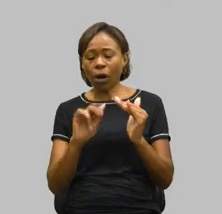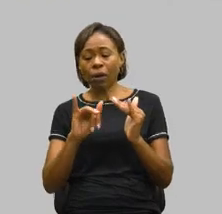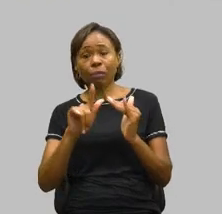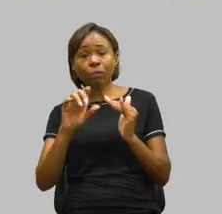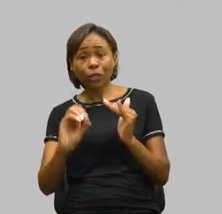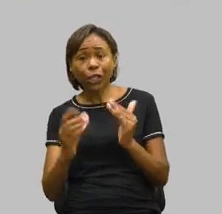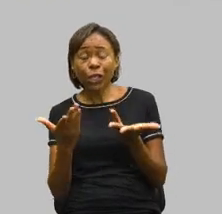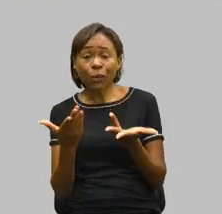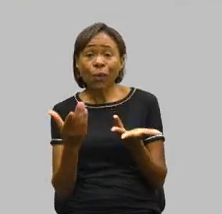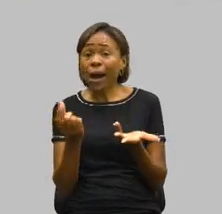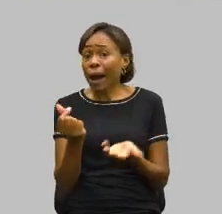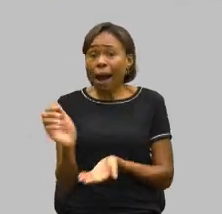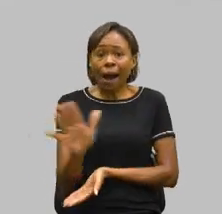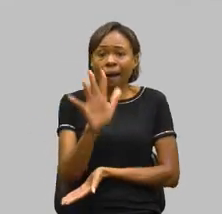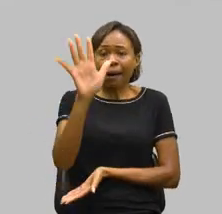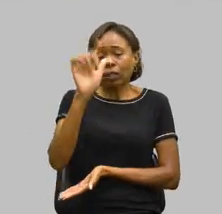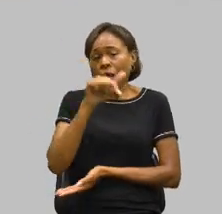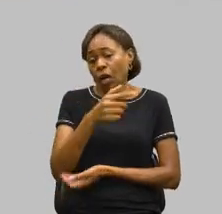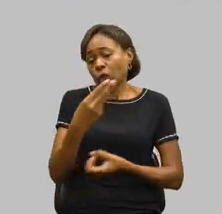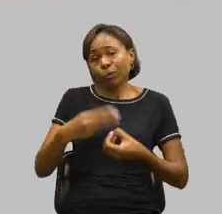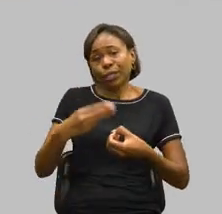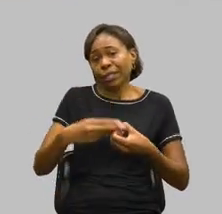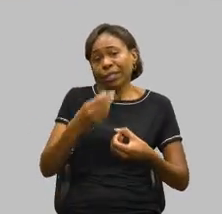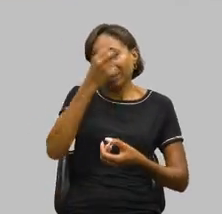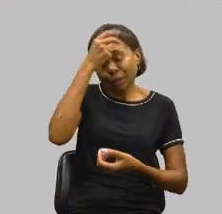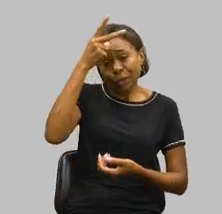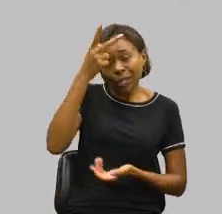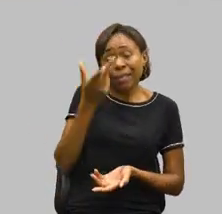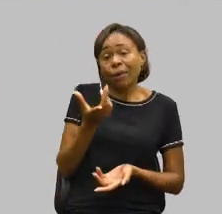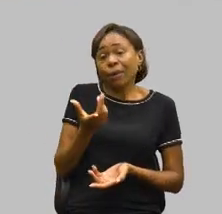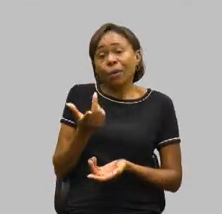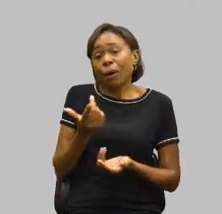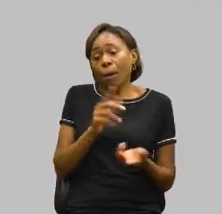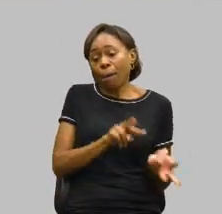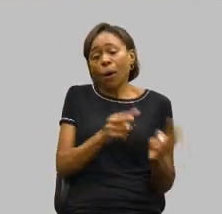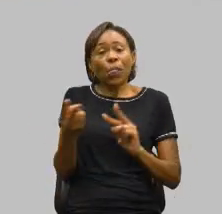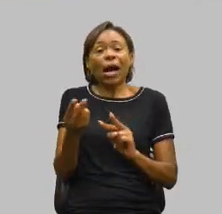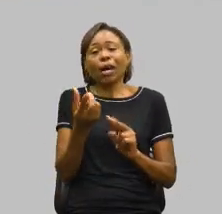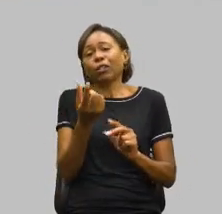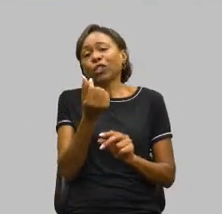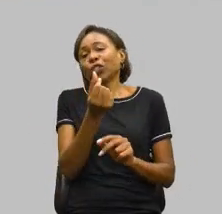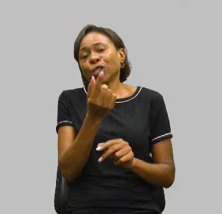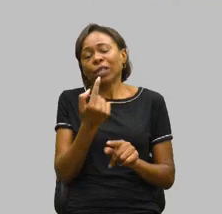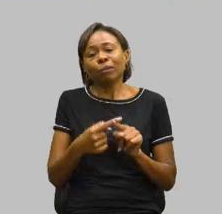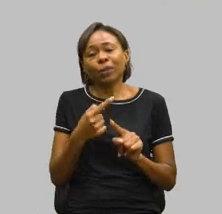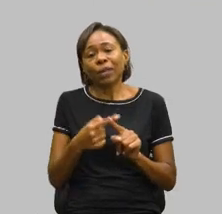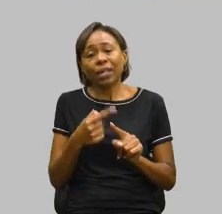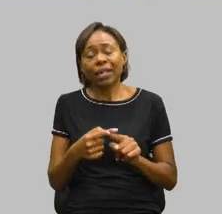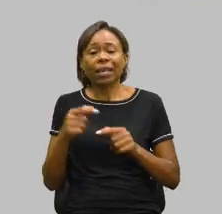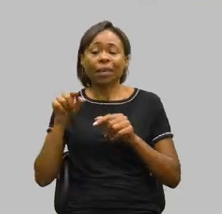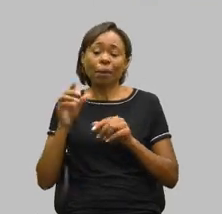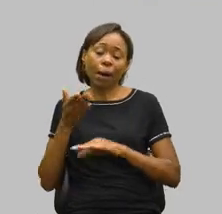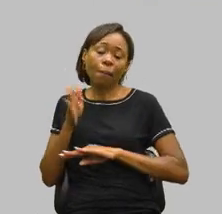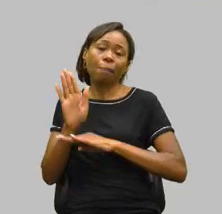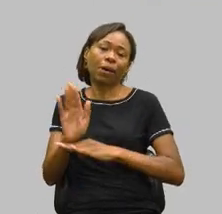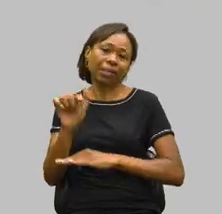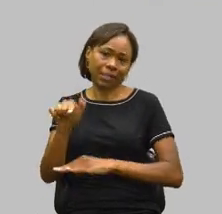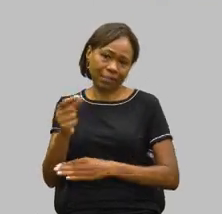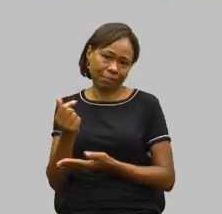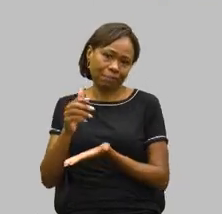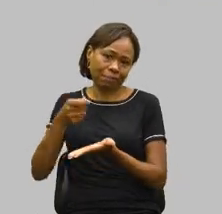vezes vai ter que deixar de investir em saúde em educação e na própria assistência social para fazer esse custeio